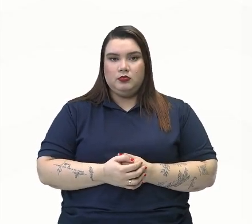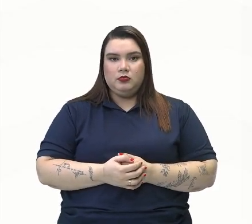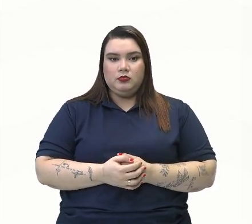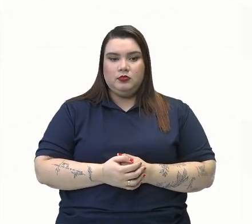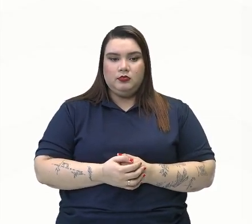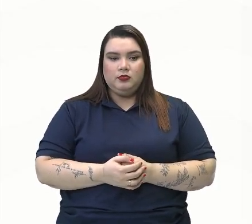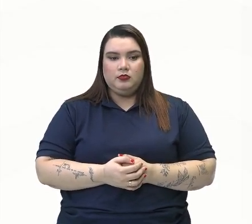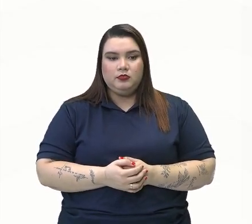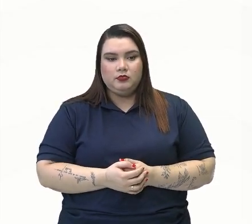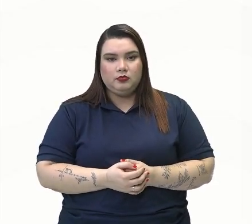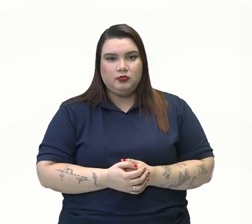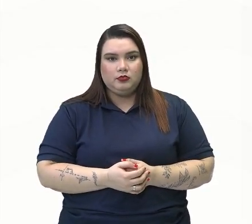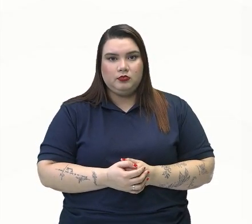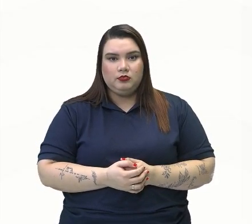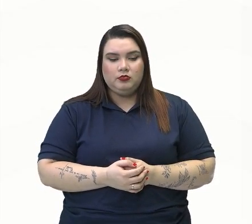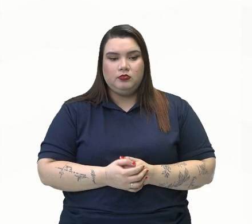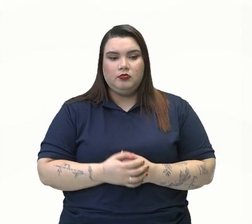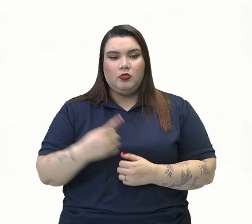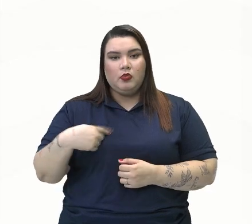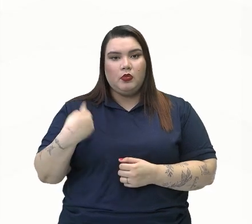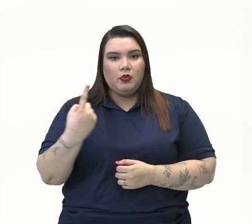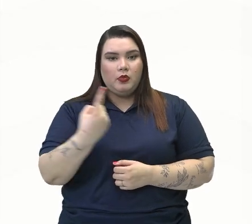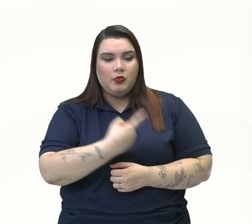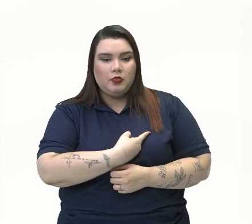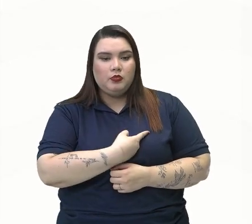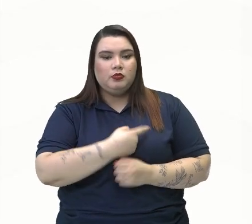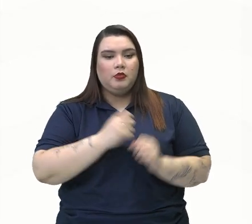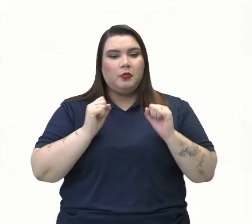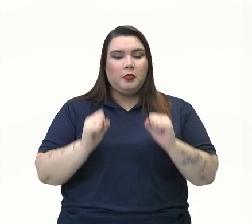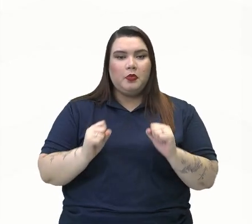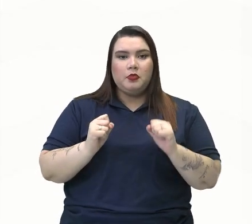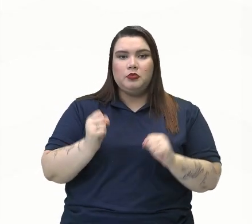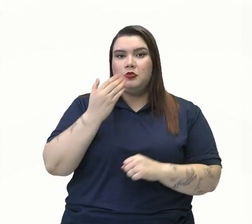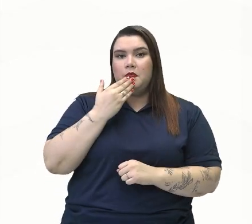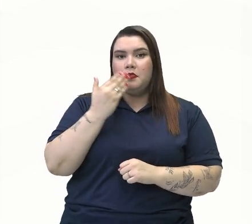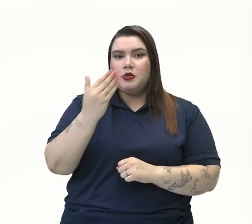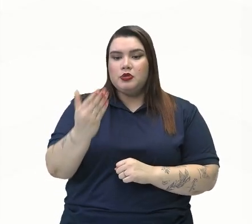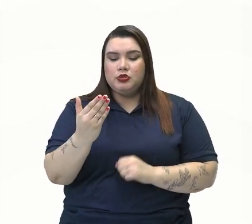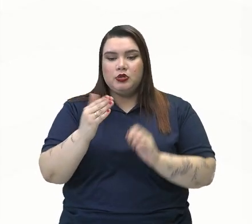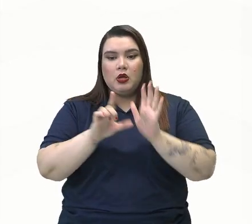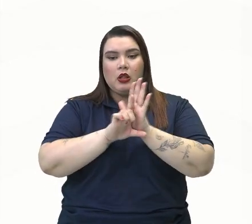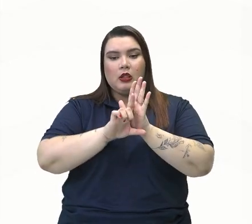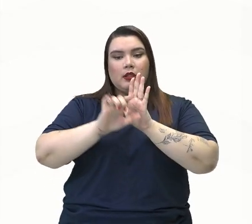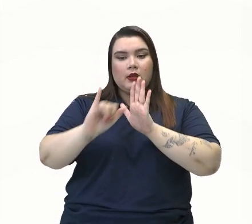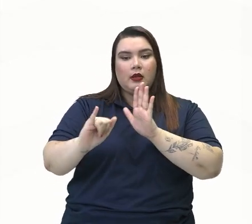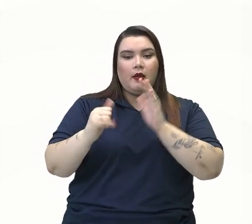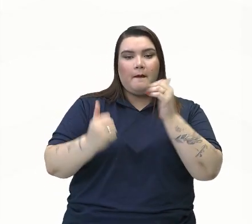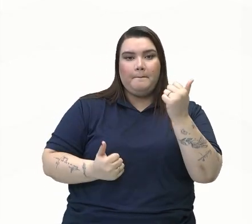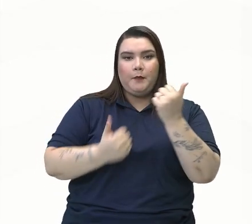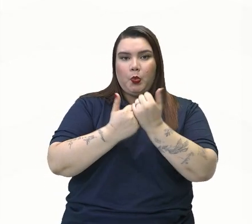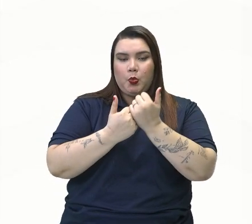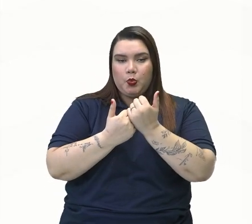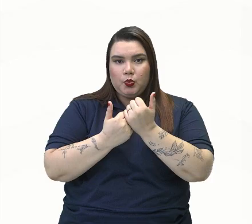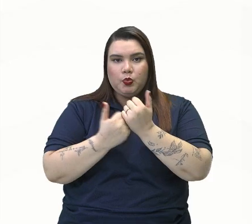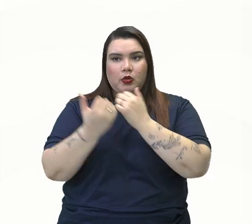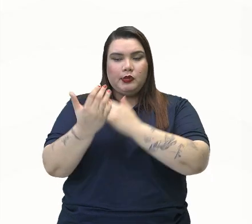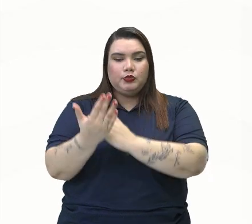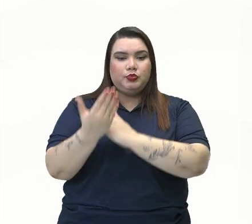not respected. Nós podemos pedir por ajuda legal, né, apoio legal, né,